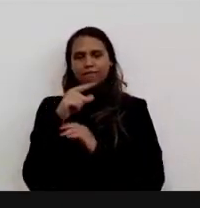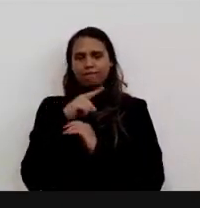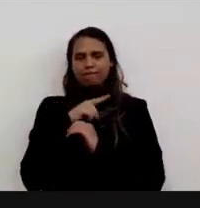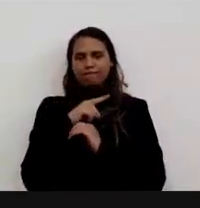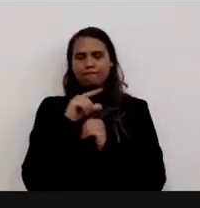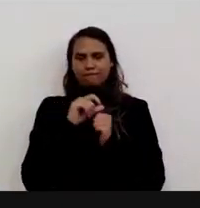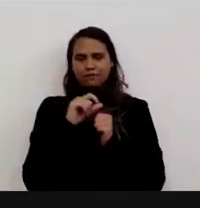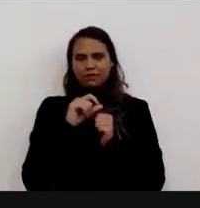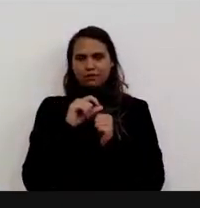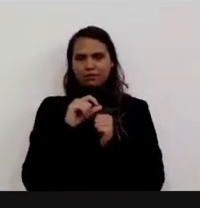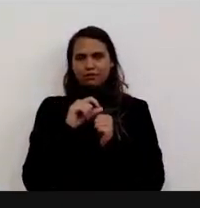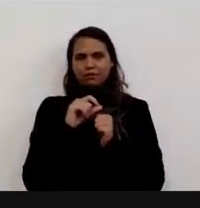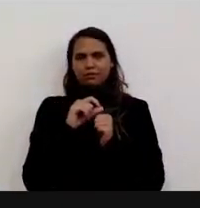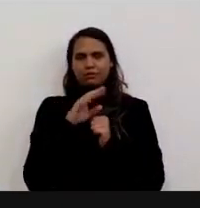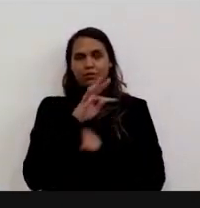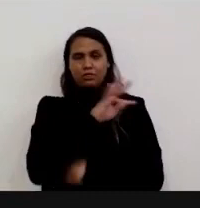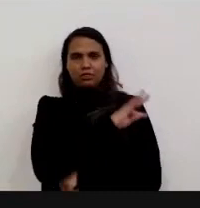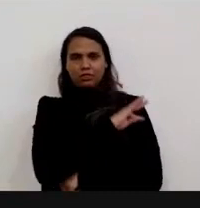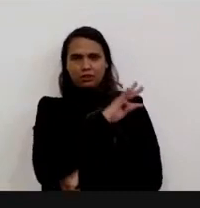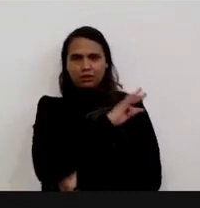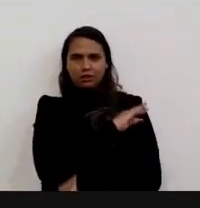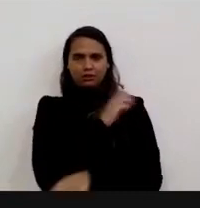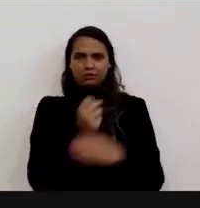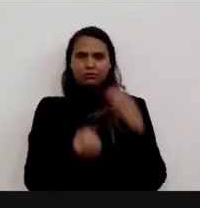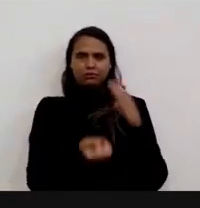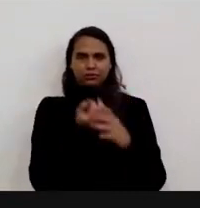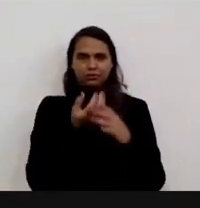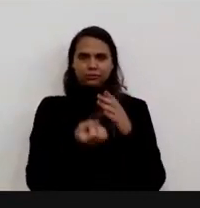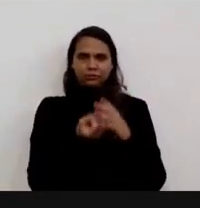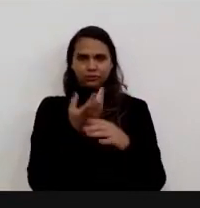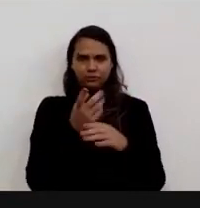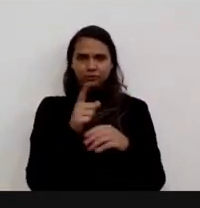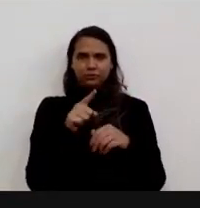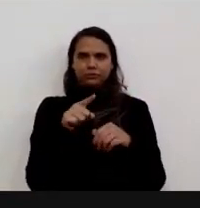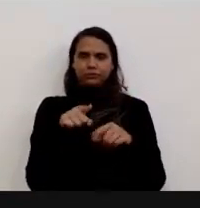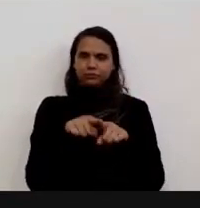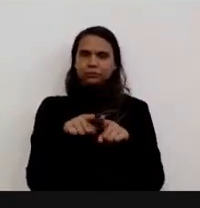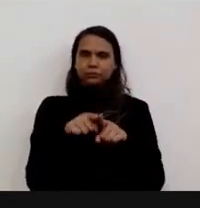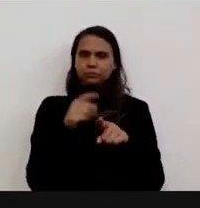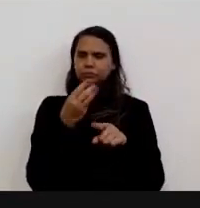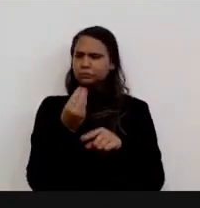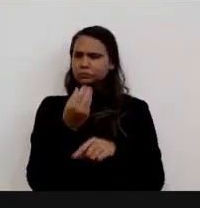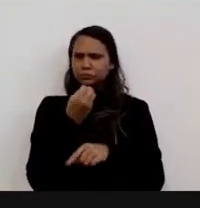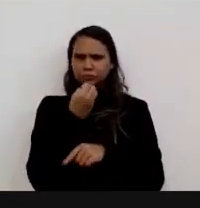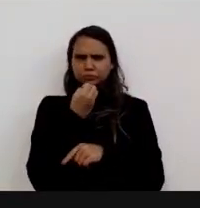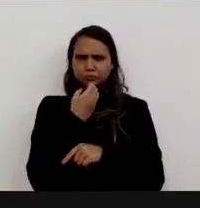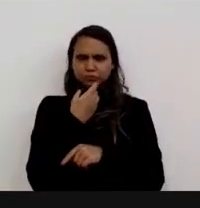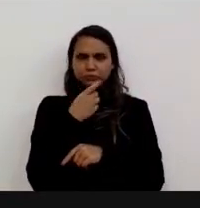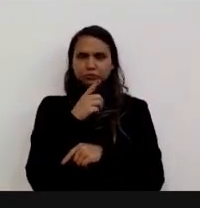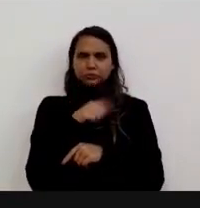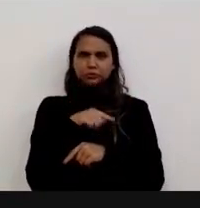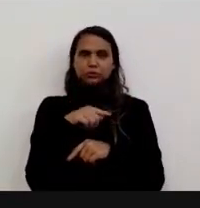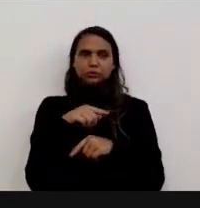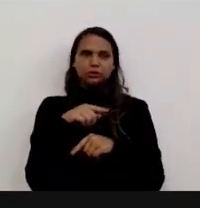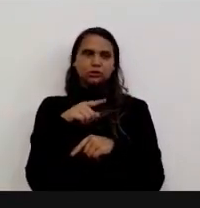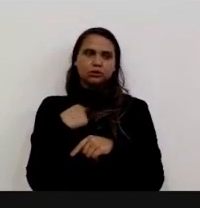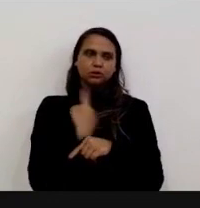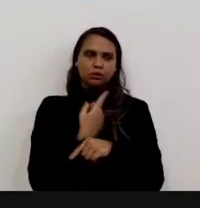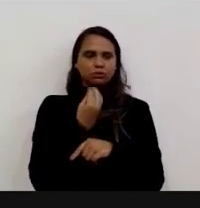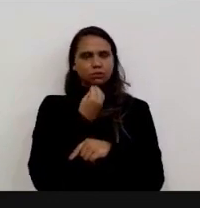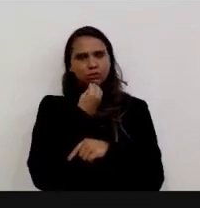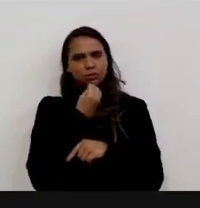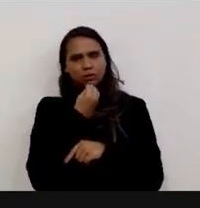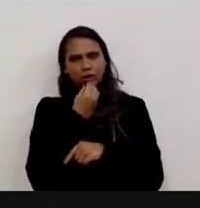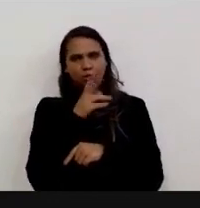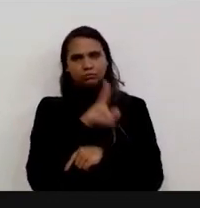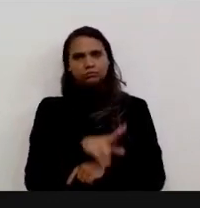bem técnico, bem elaborado, e os resultados que estão vindo realmente são muito bons. Então, a tendência é a gente tentar usar